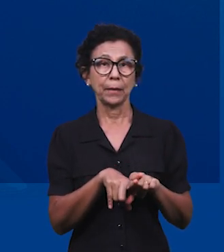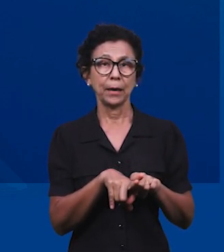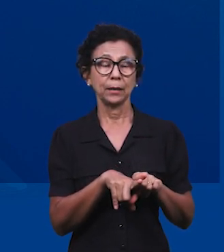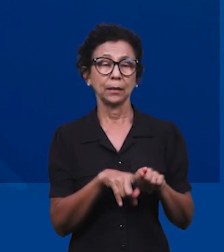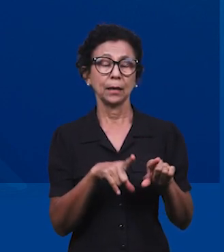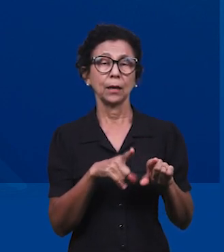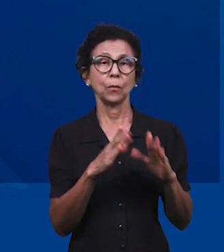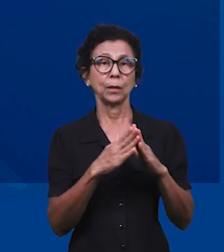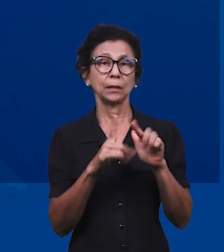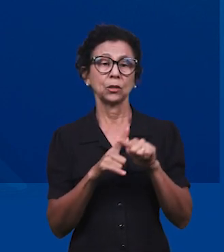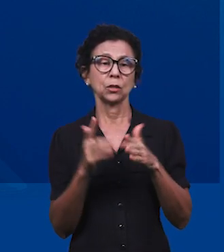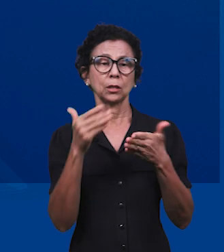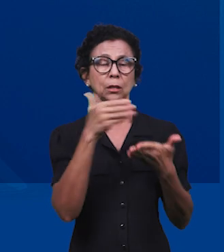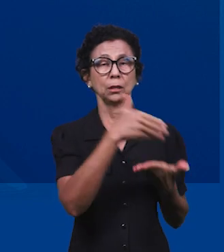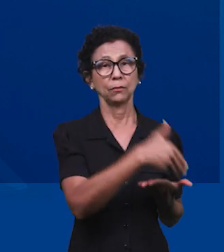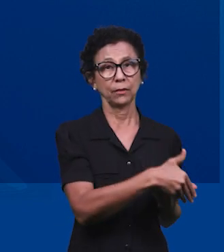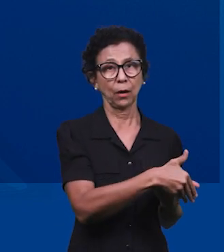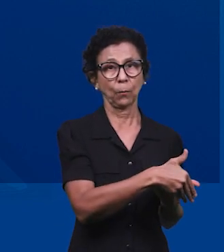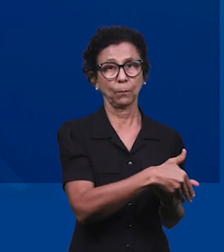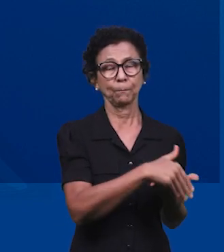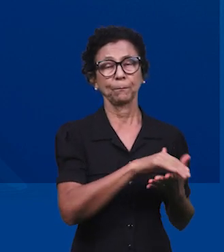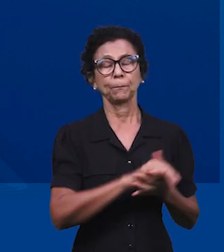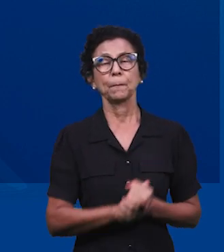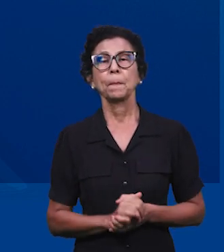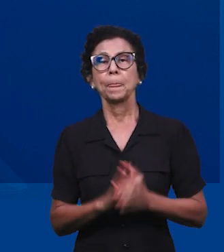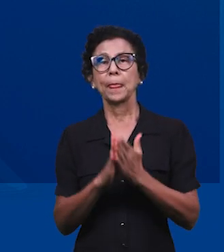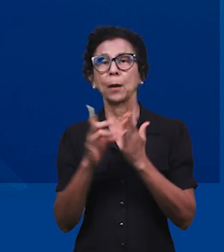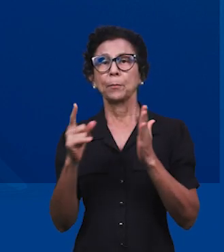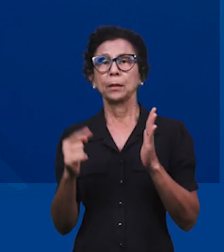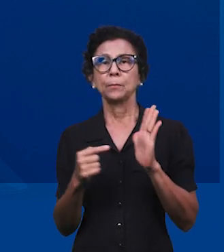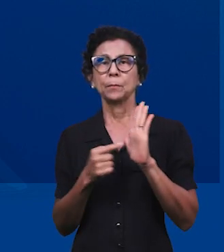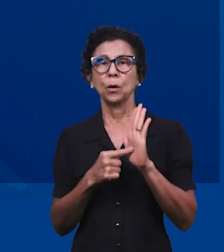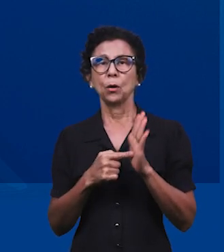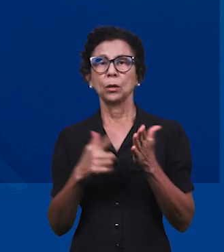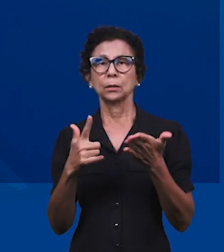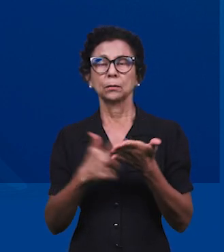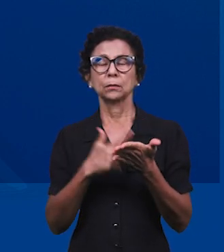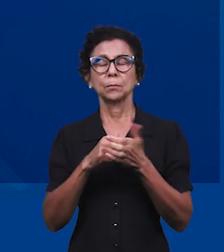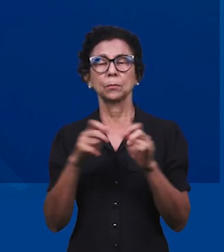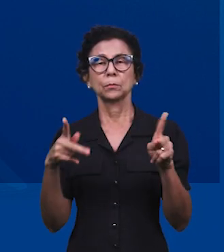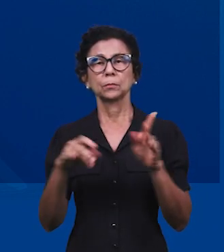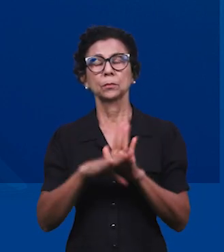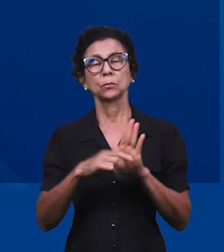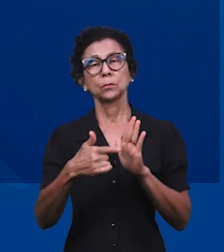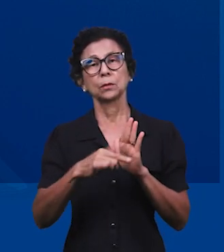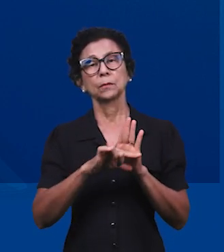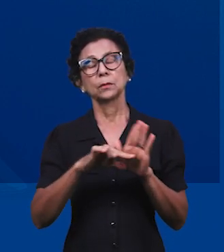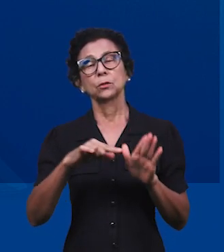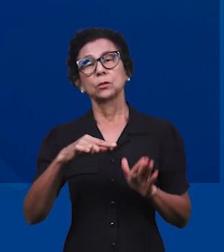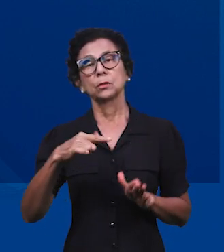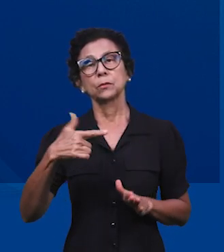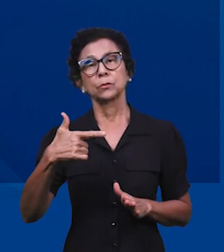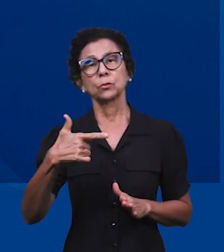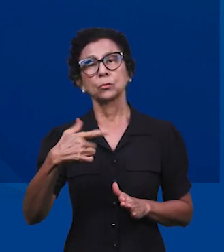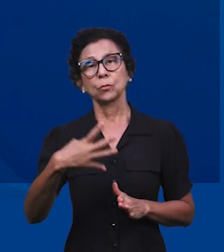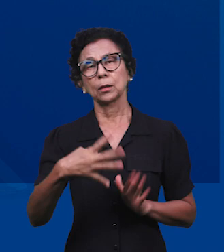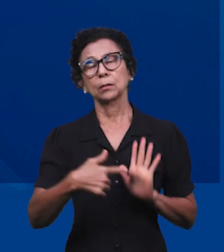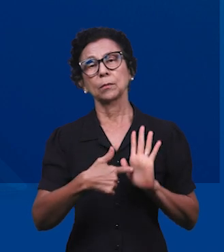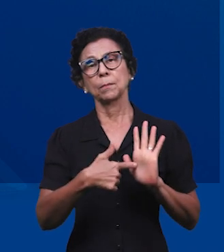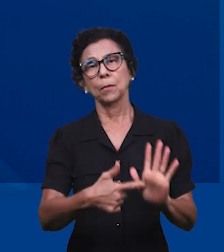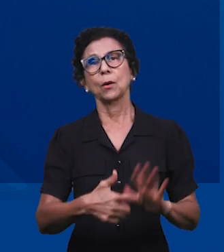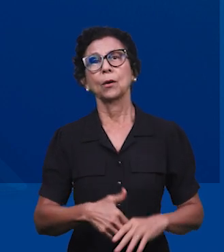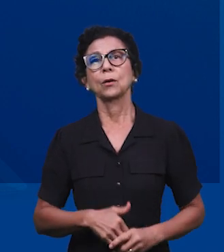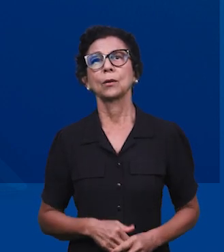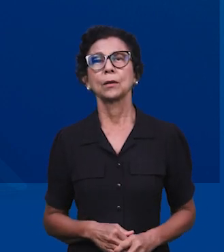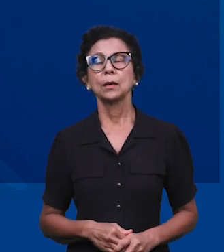infiel. Na palavra do Senhor, em Apocalipse 2:24, ela fala o seguinte: mas eu